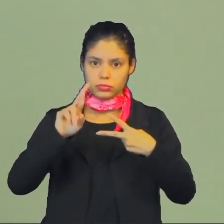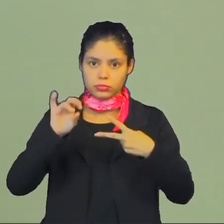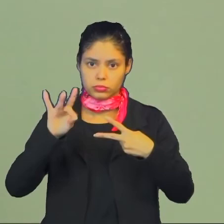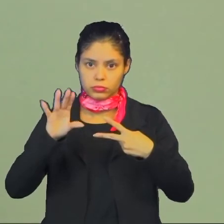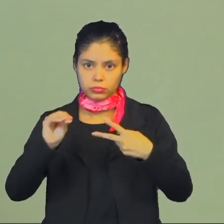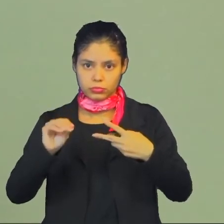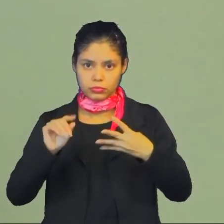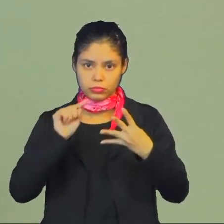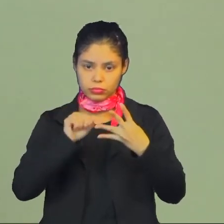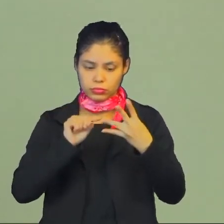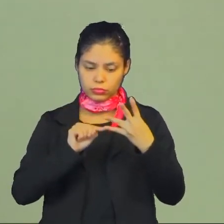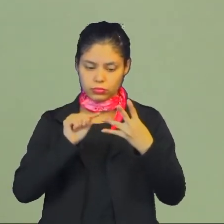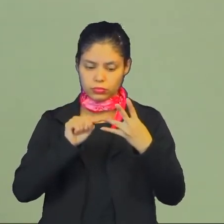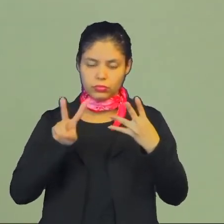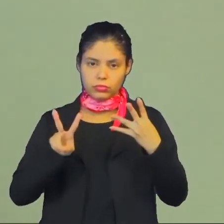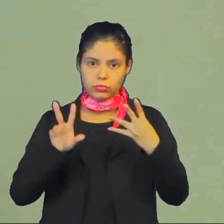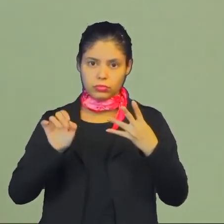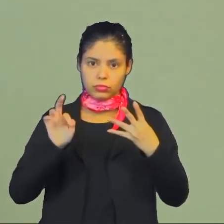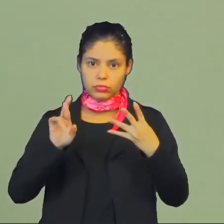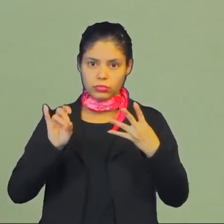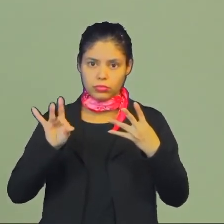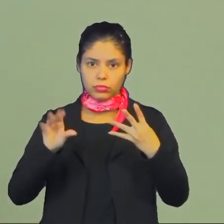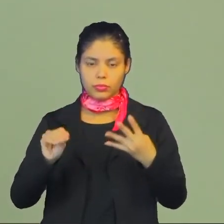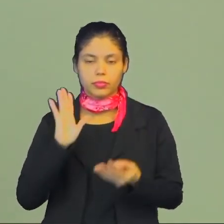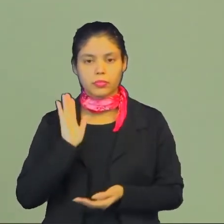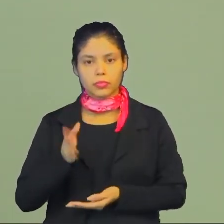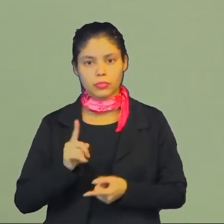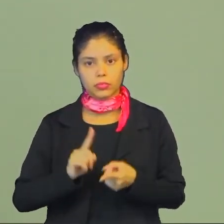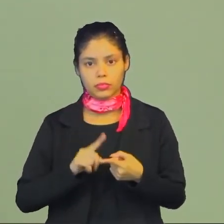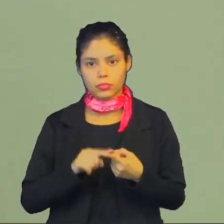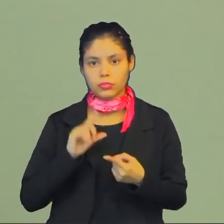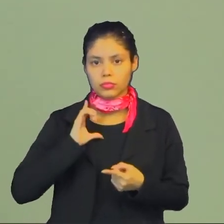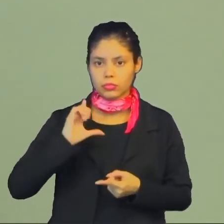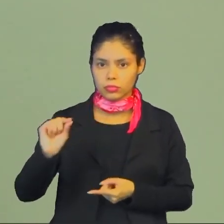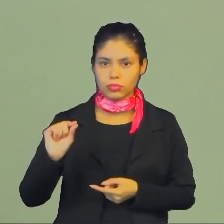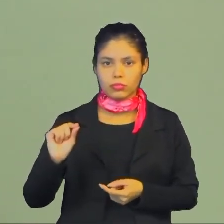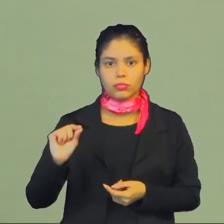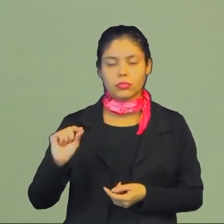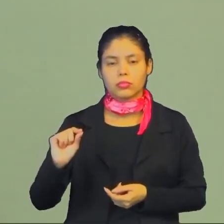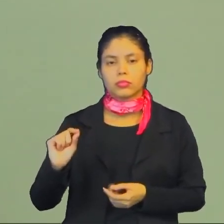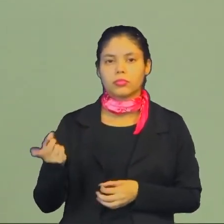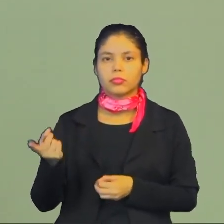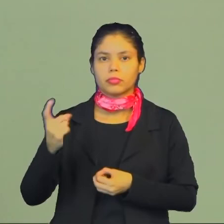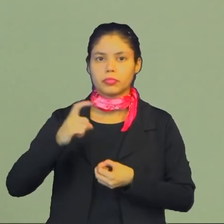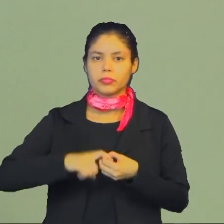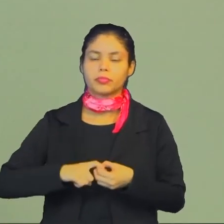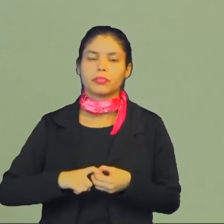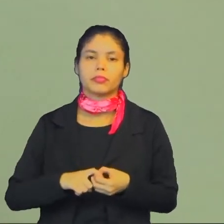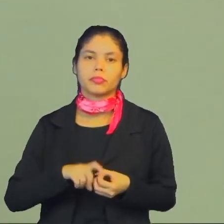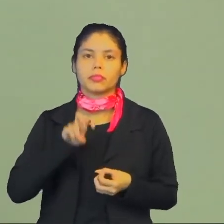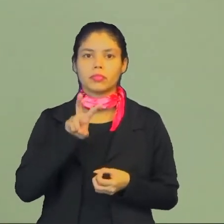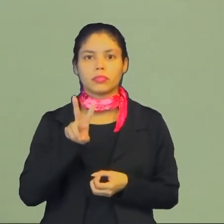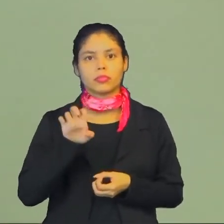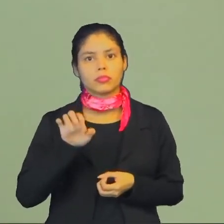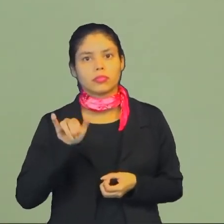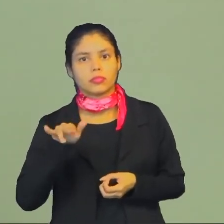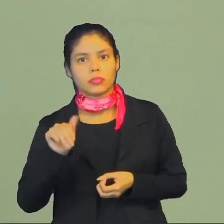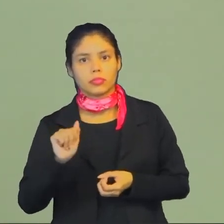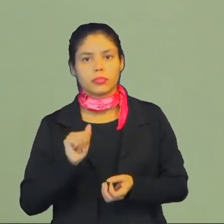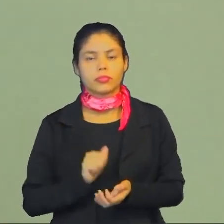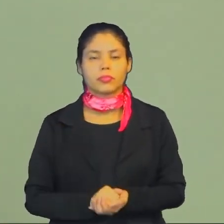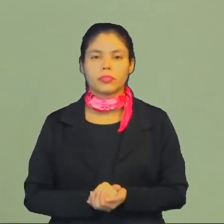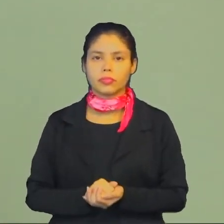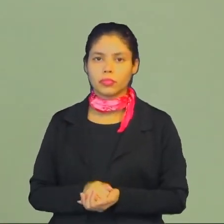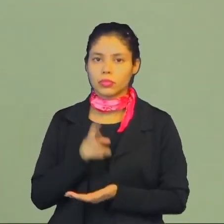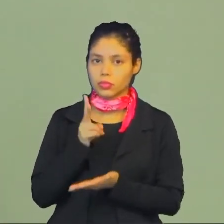E a circulação ela já se torna fechada, porque o sangue ele sai de uma artéria e ele vai retornar por uma veia. Então, nesse caso, o sistema